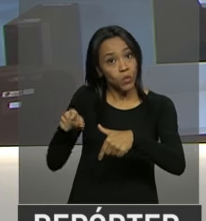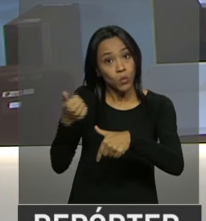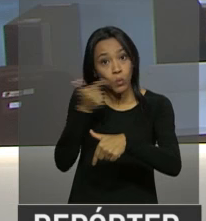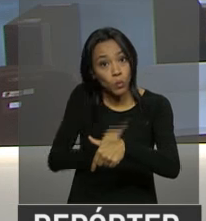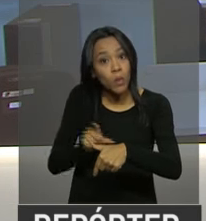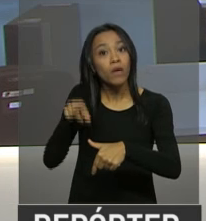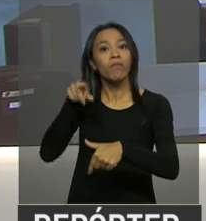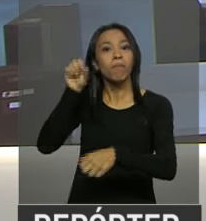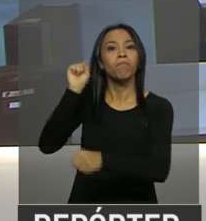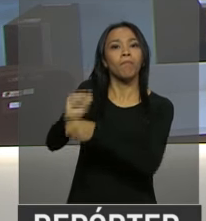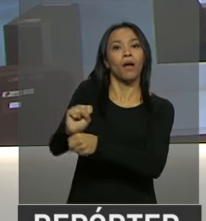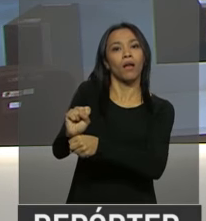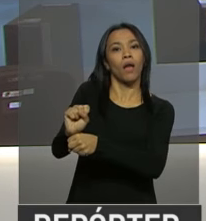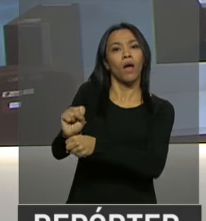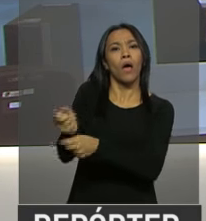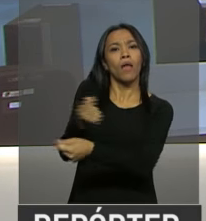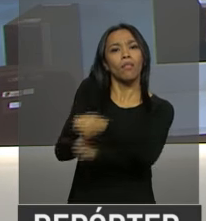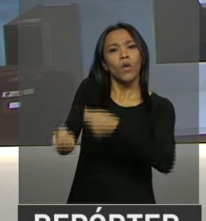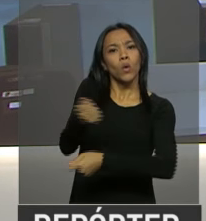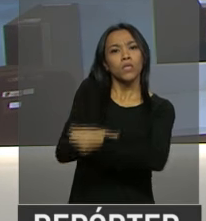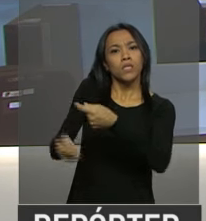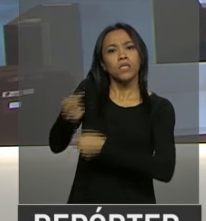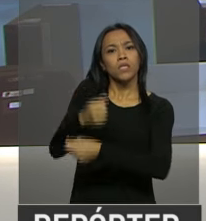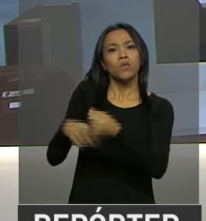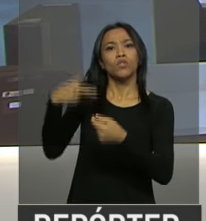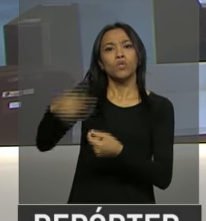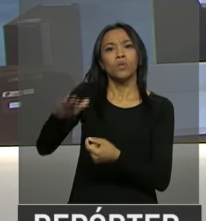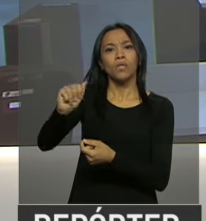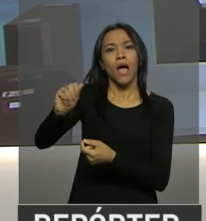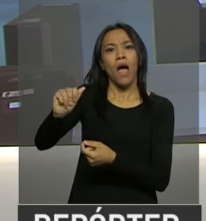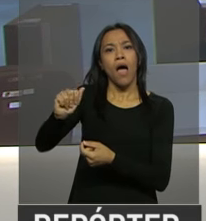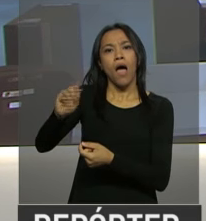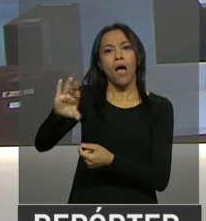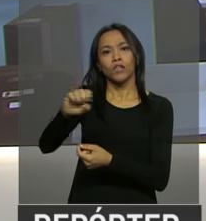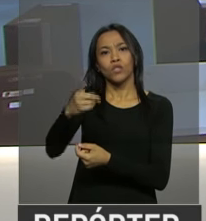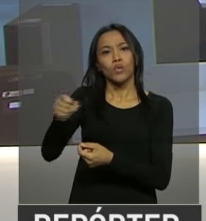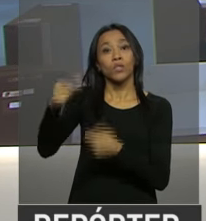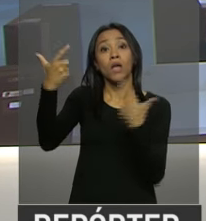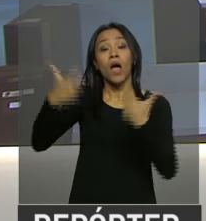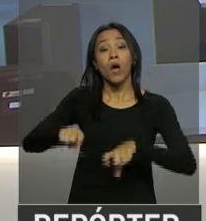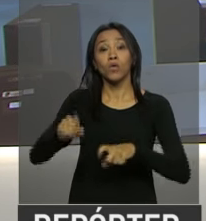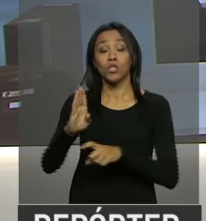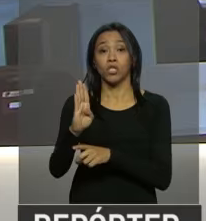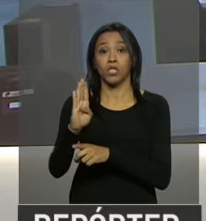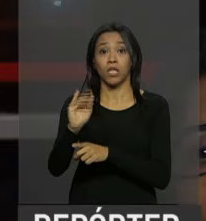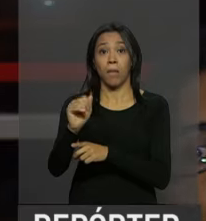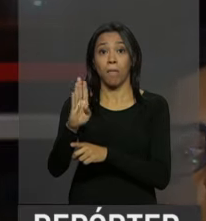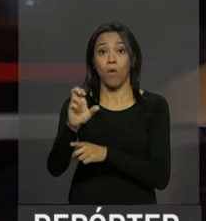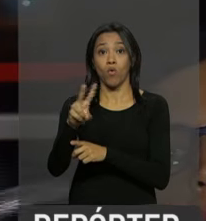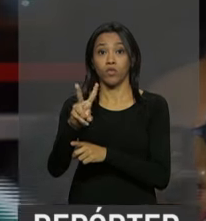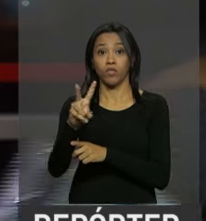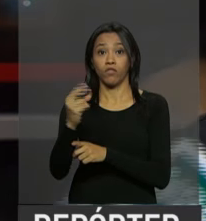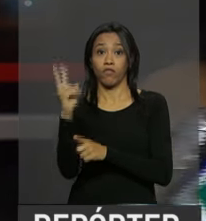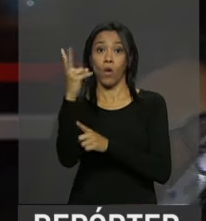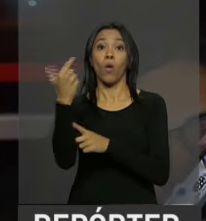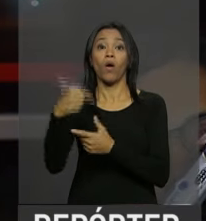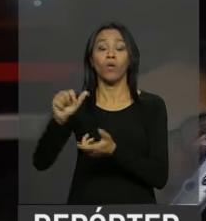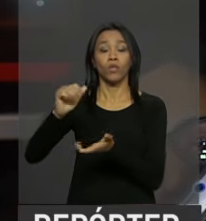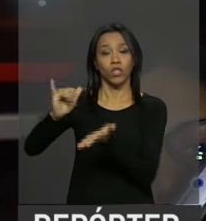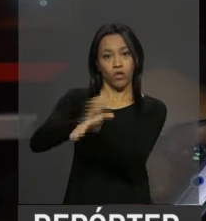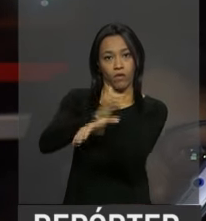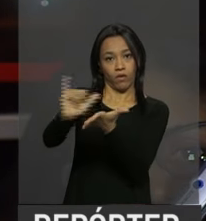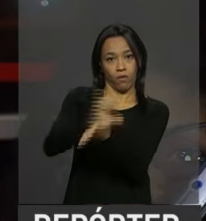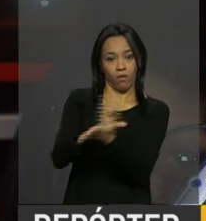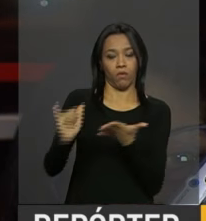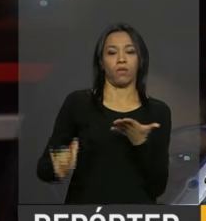de ter suspensa a negociação de suas ações na bolsa de valores de Nova York. Esse, de fato,